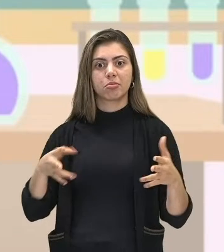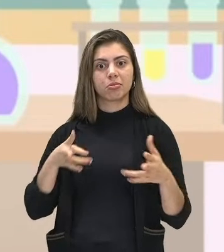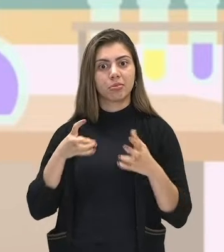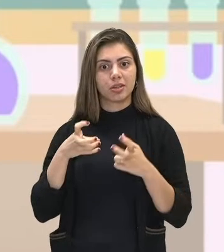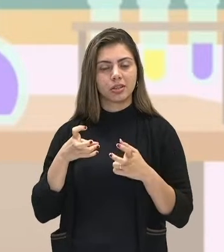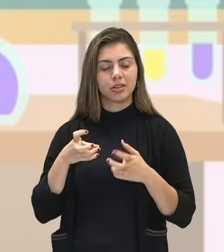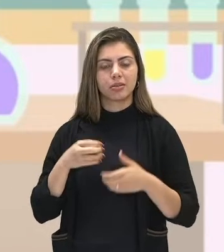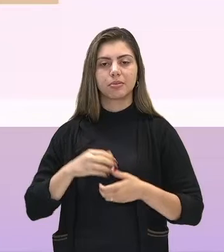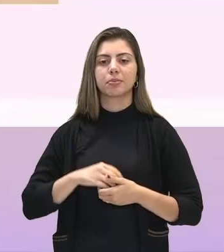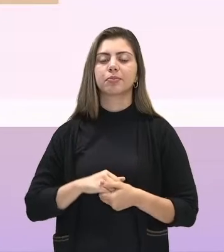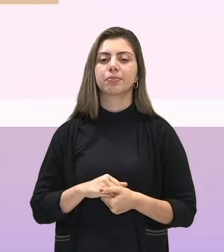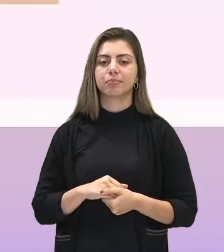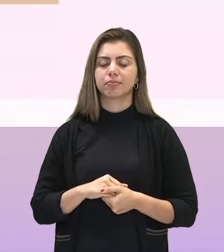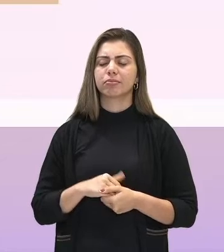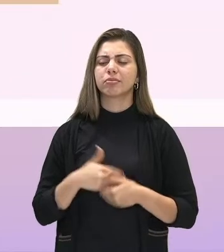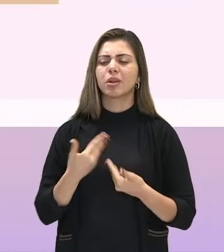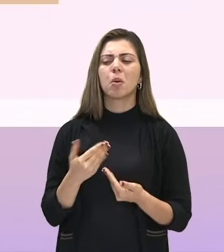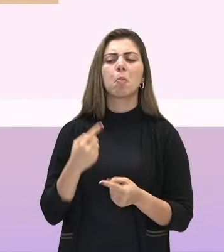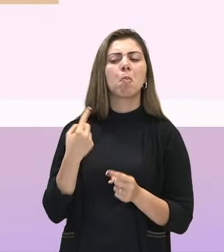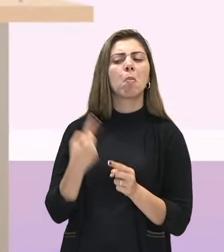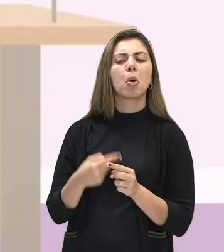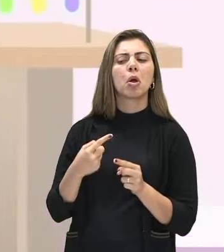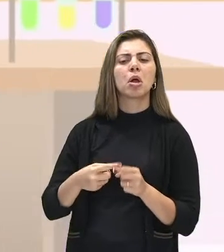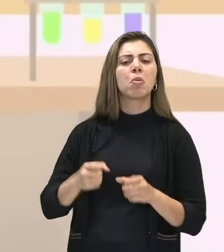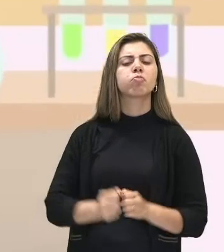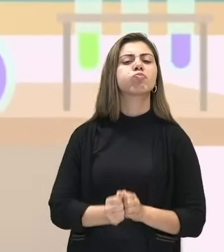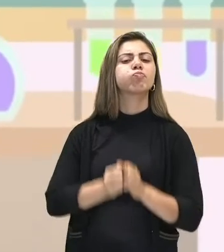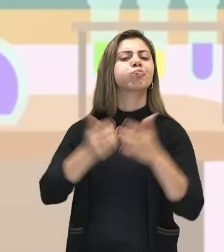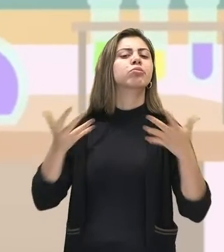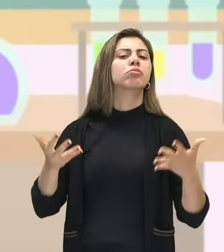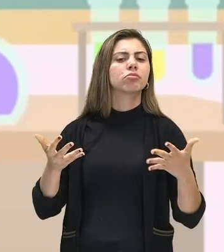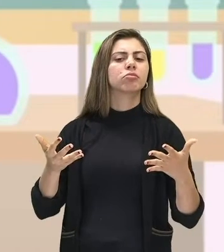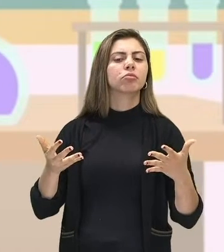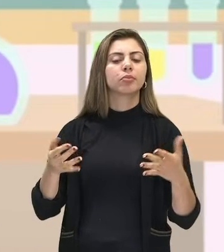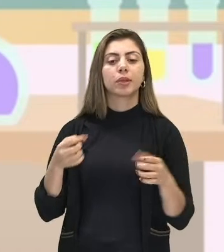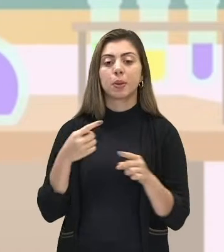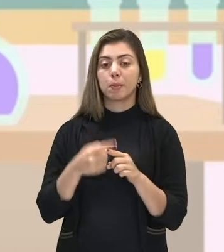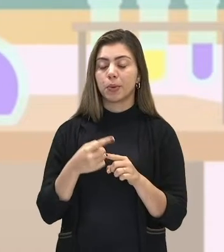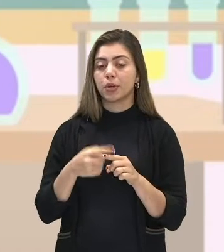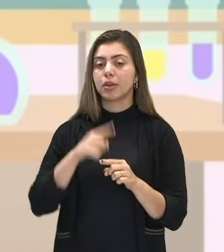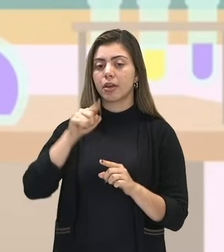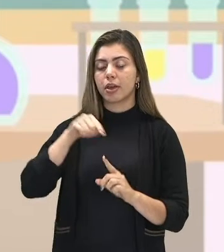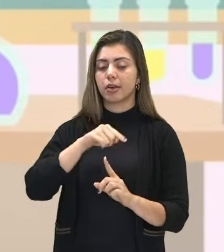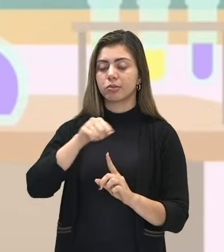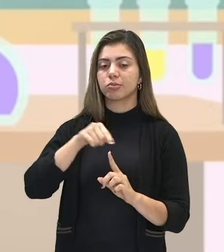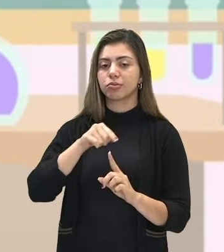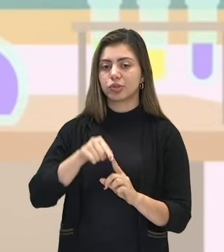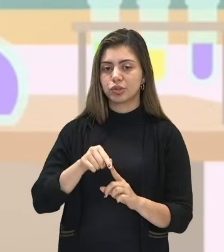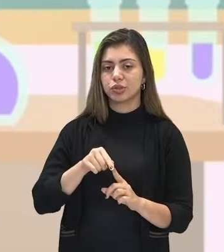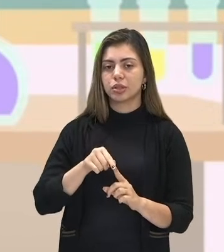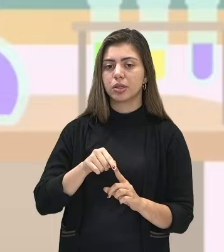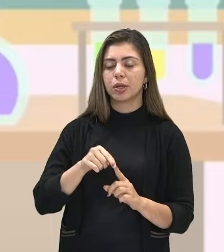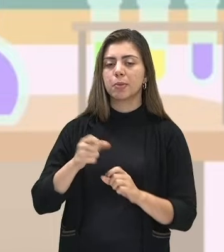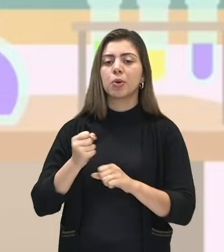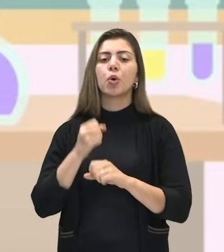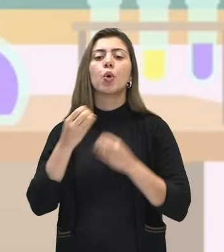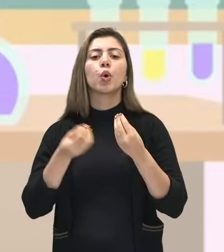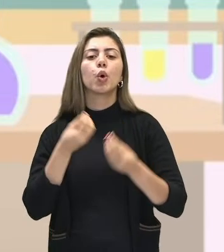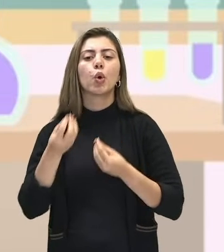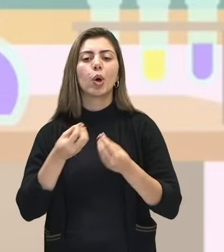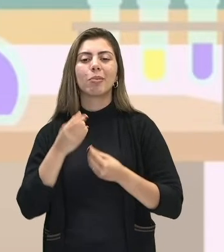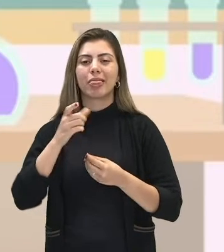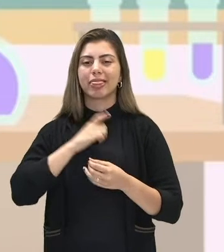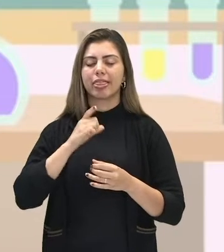explosão, Ocorre essa explosão porque esse tipo de reação libera